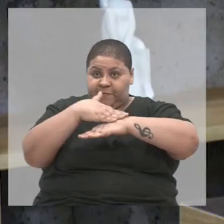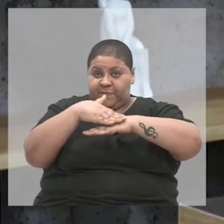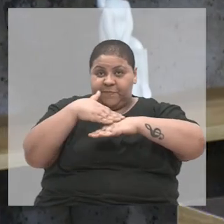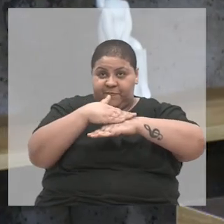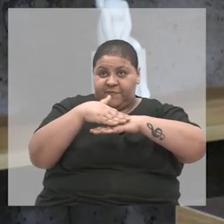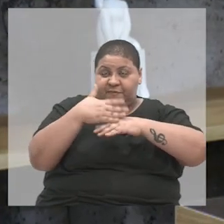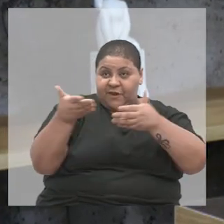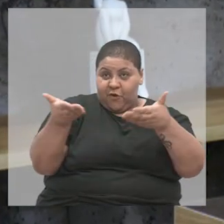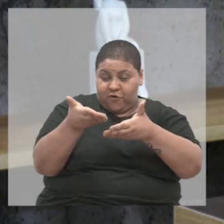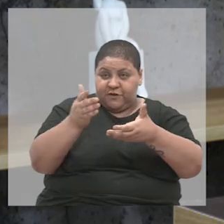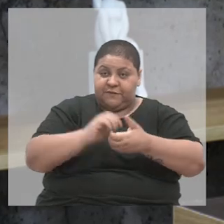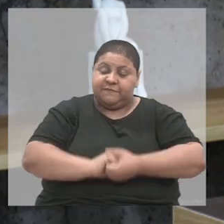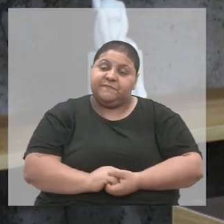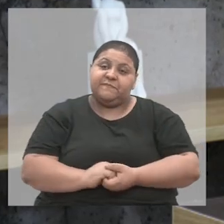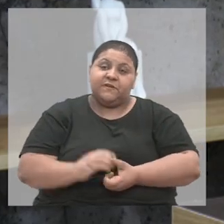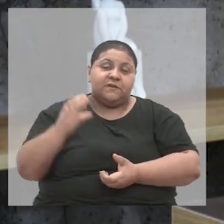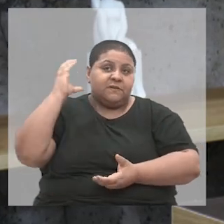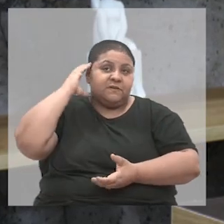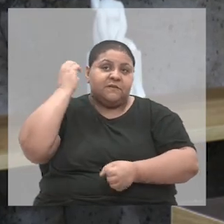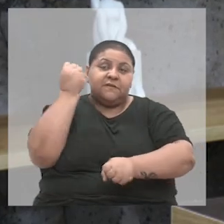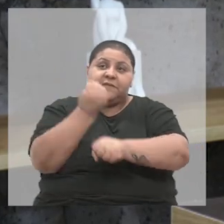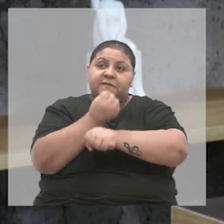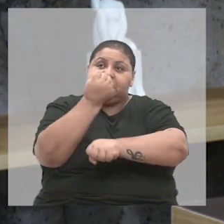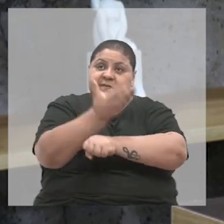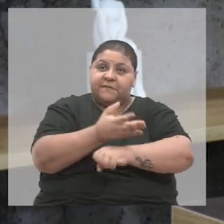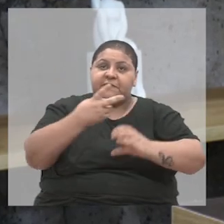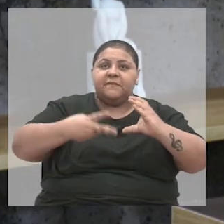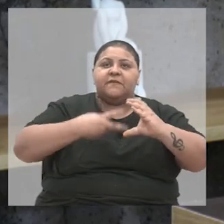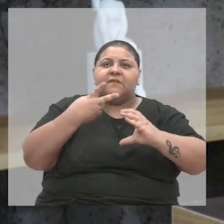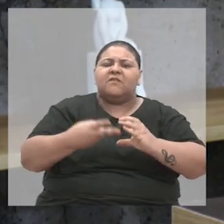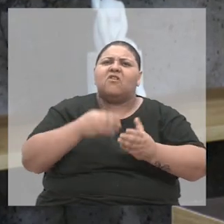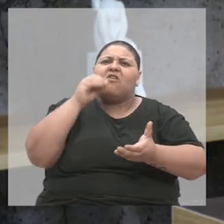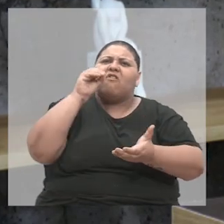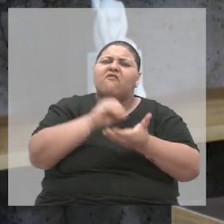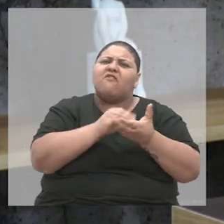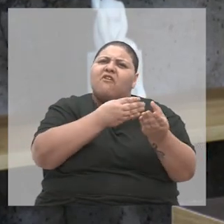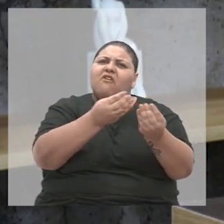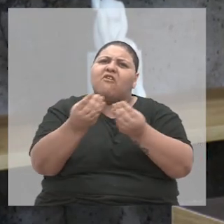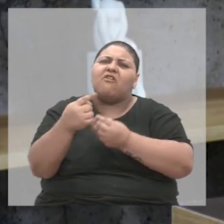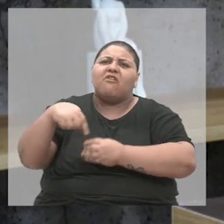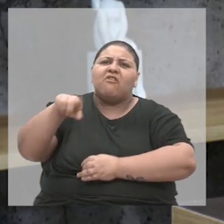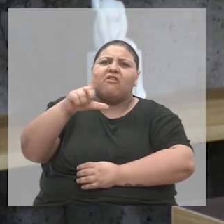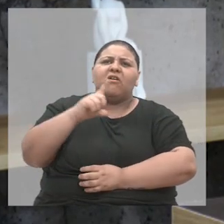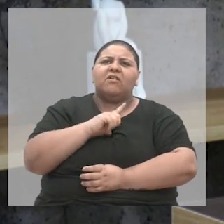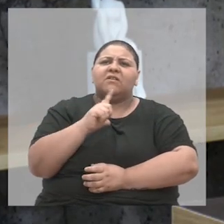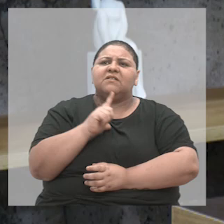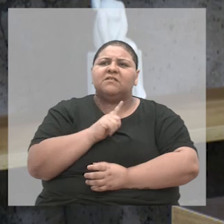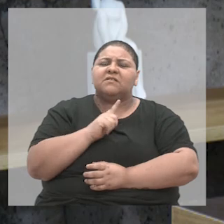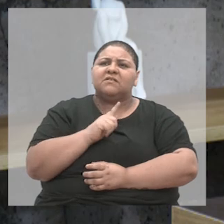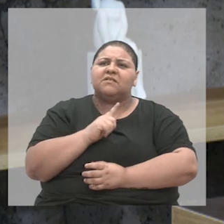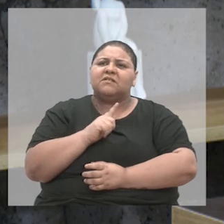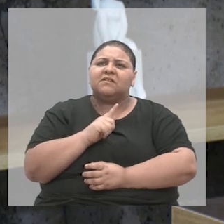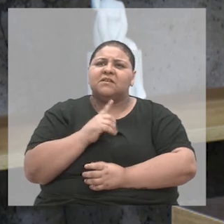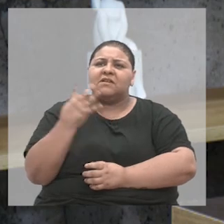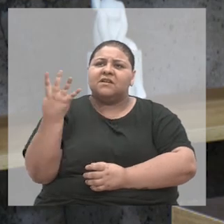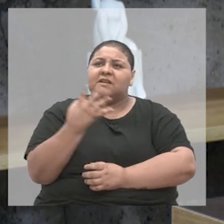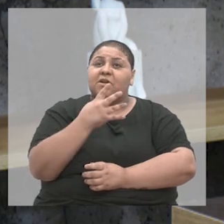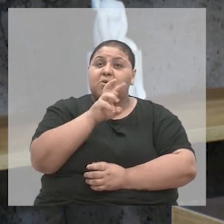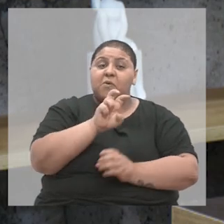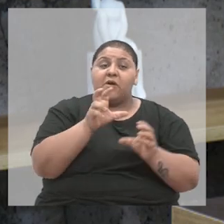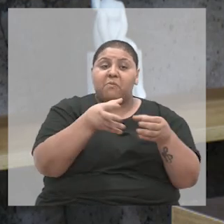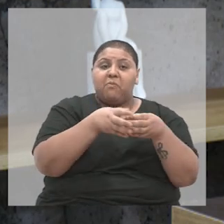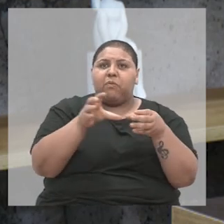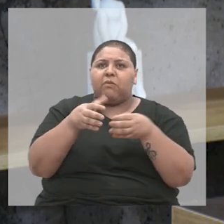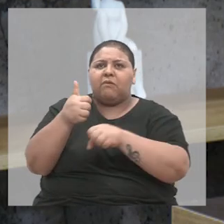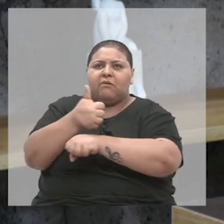aqui com o Handebol, no Caxias Conversa, podcast da Câmara de Vereadores. Falta muito, Fonseca, para a gente ter entre aquelas 4 e